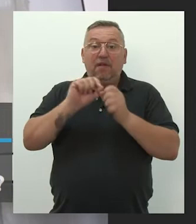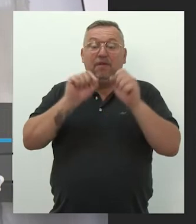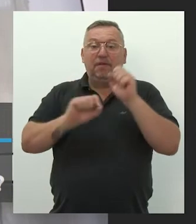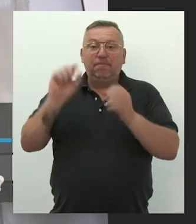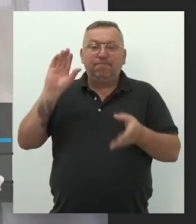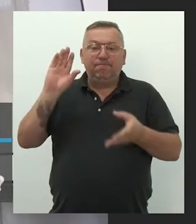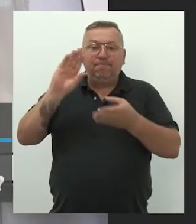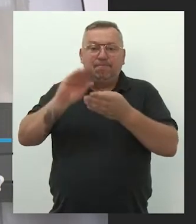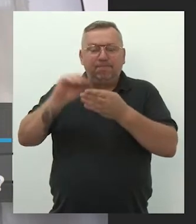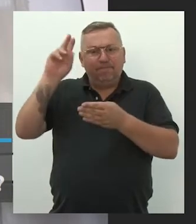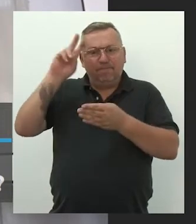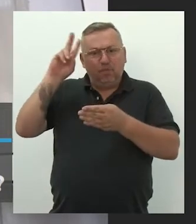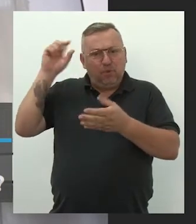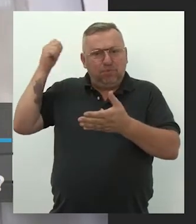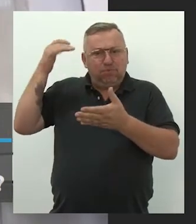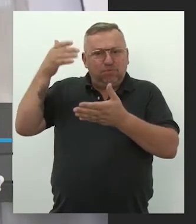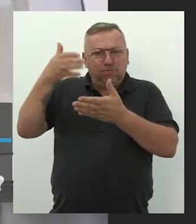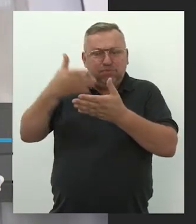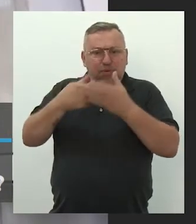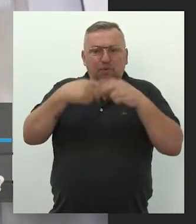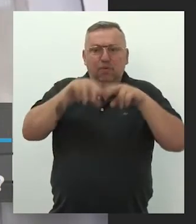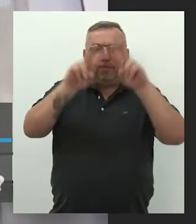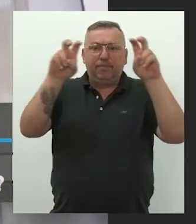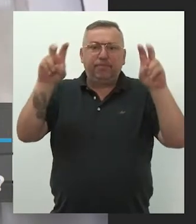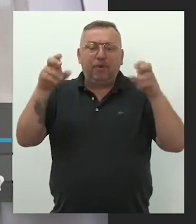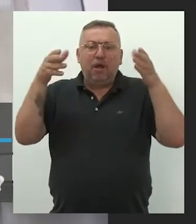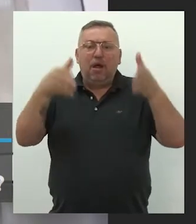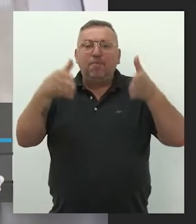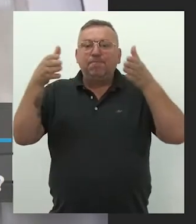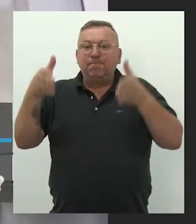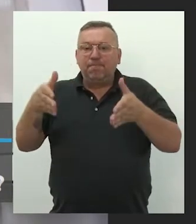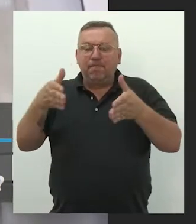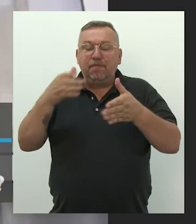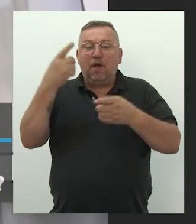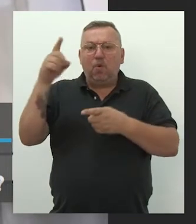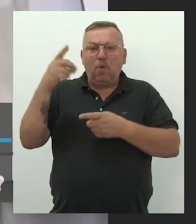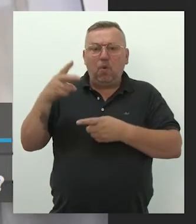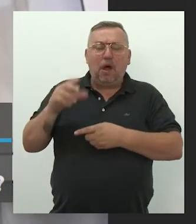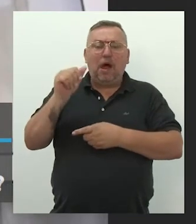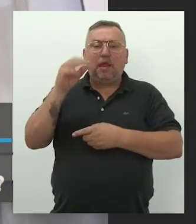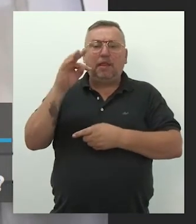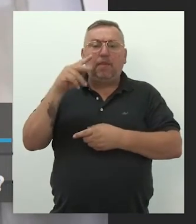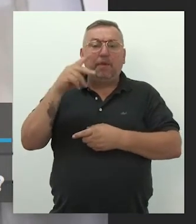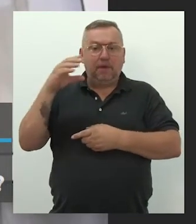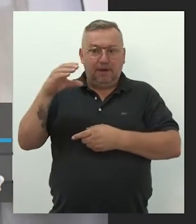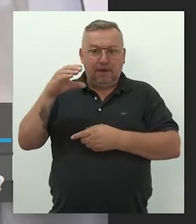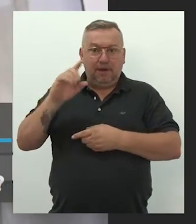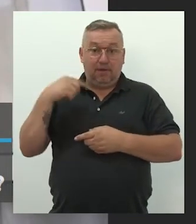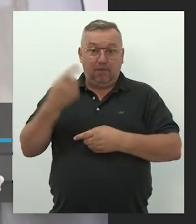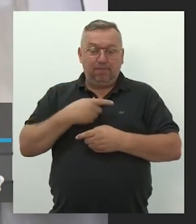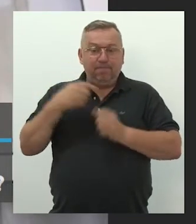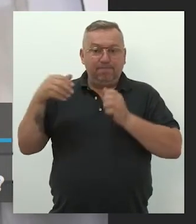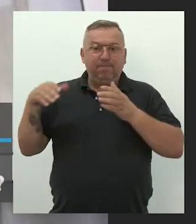breve retrospectiva sobre as temáticas abordadas nas últimas ATPCs. Nosso